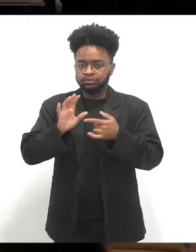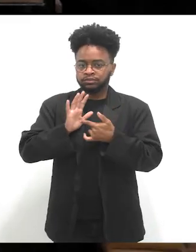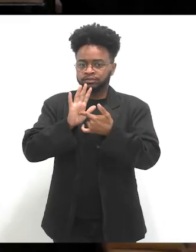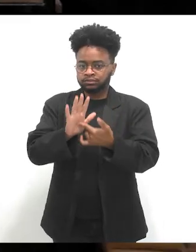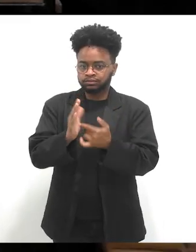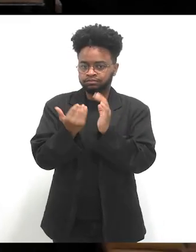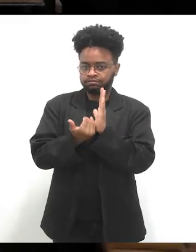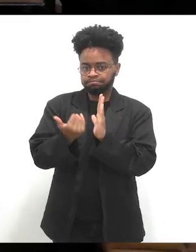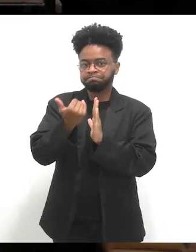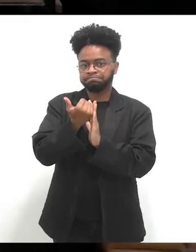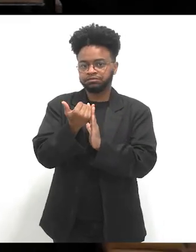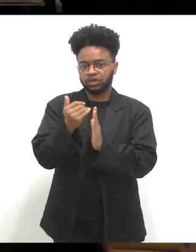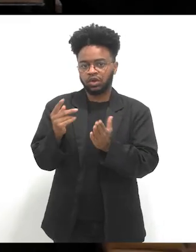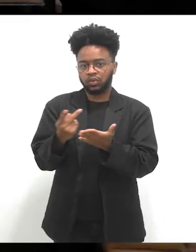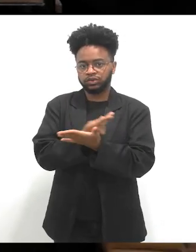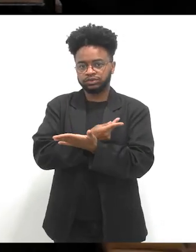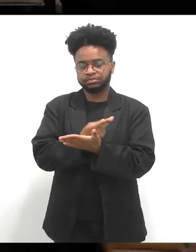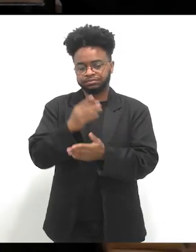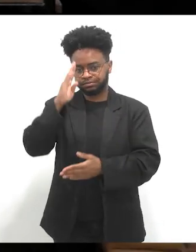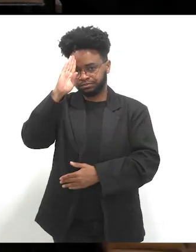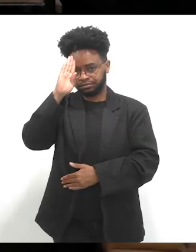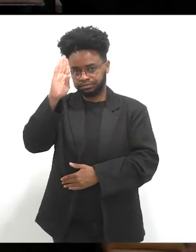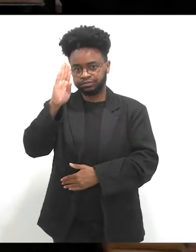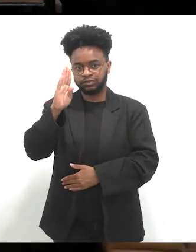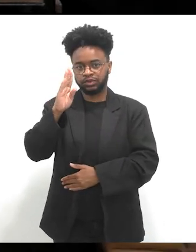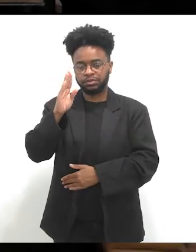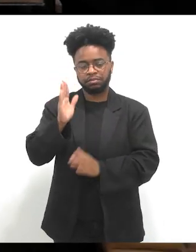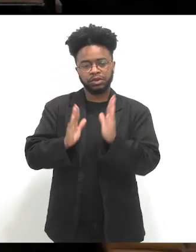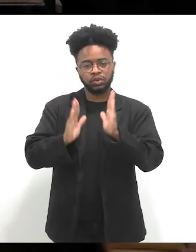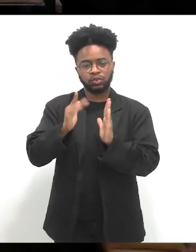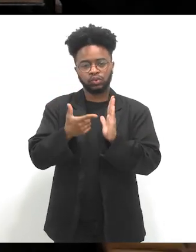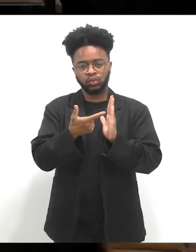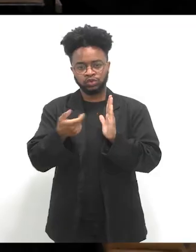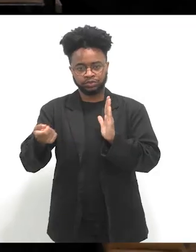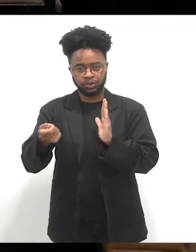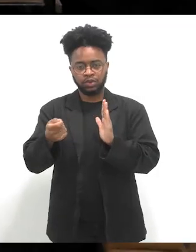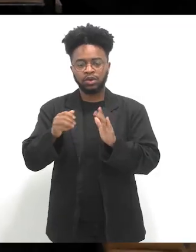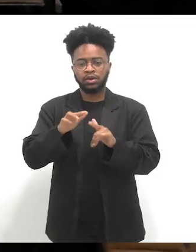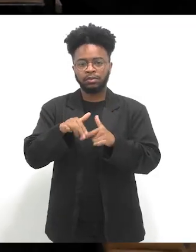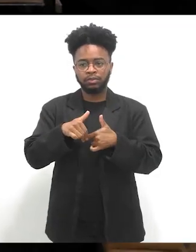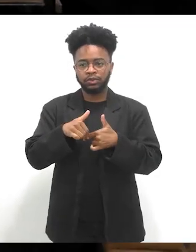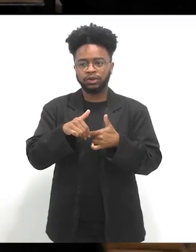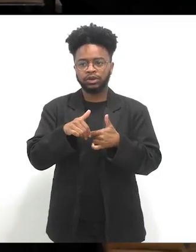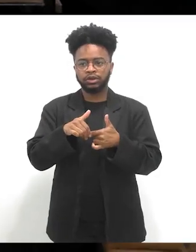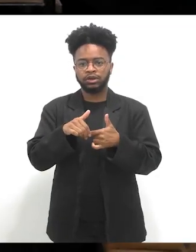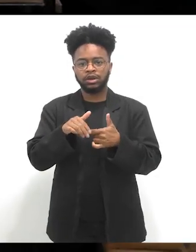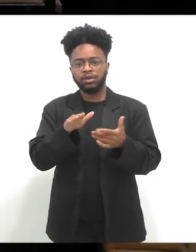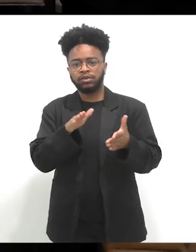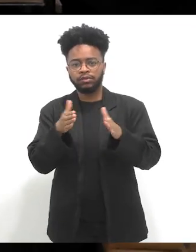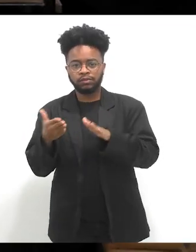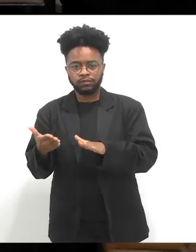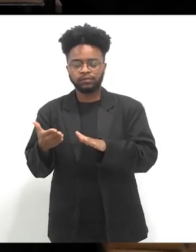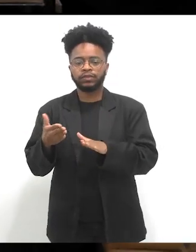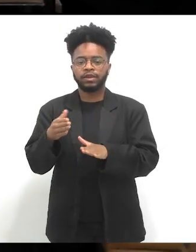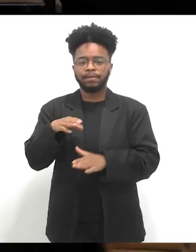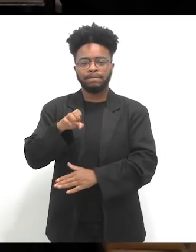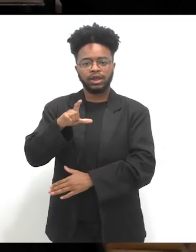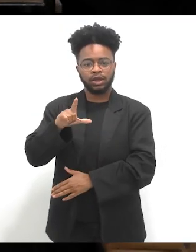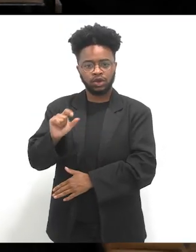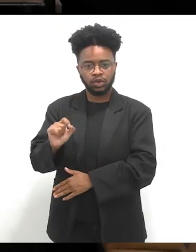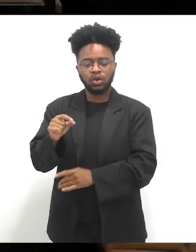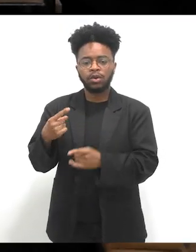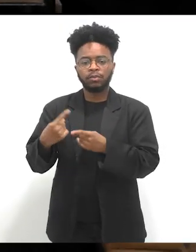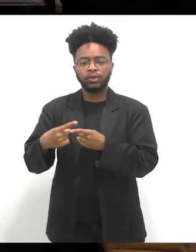se apresentou muito, principalmente, né, nos anos 2000, com a morte do Sérgio Vieira de Mello, que foi